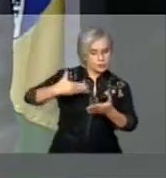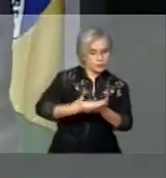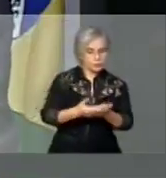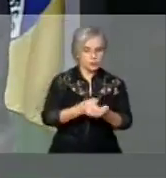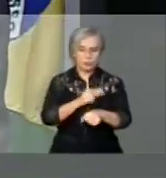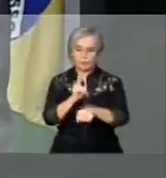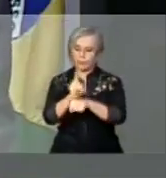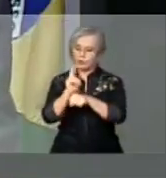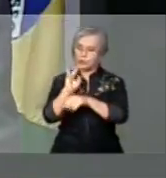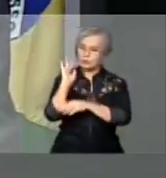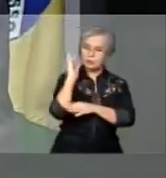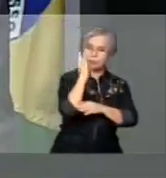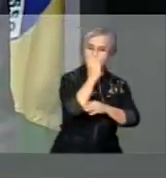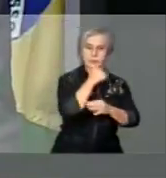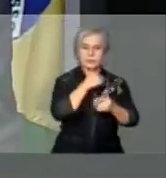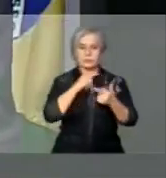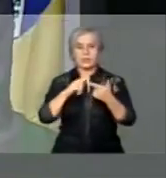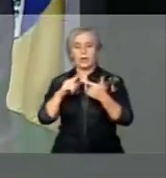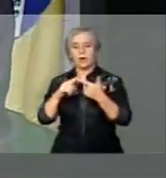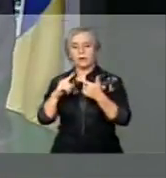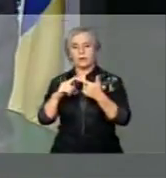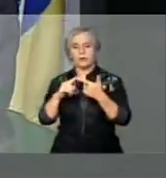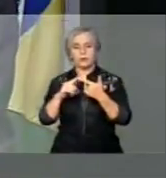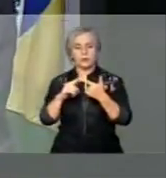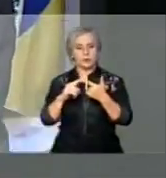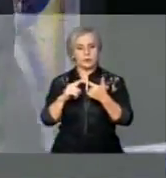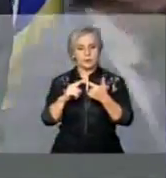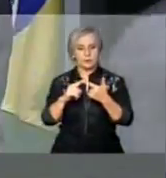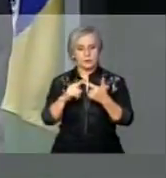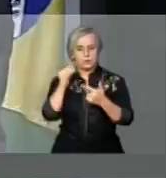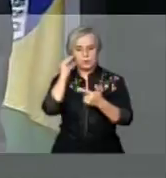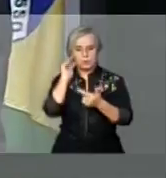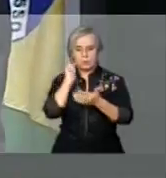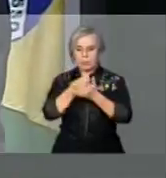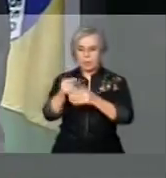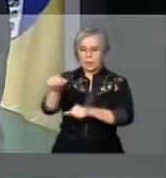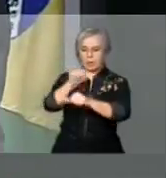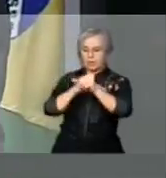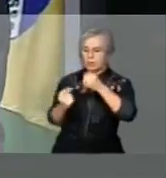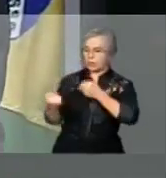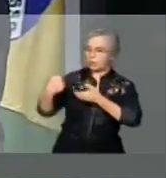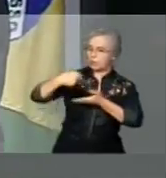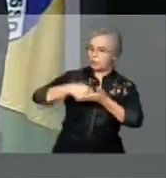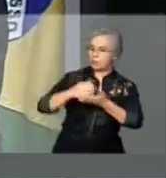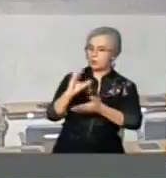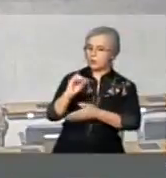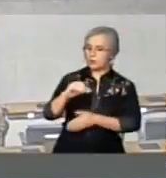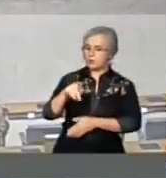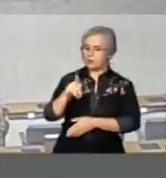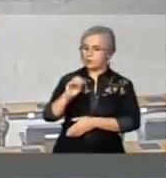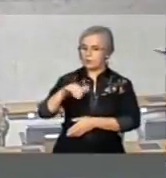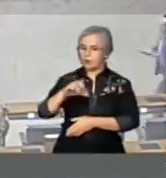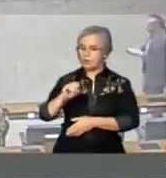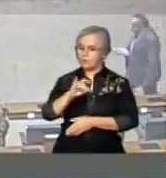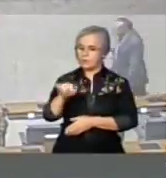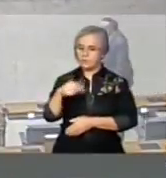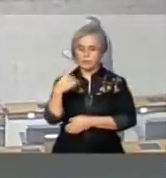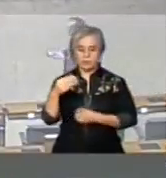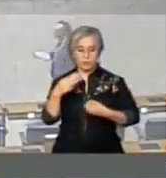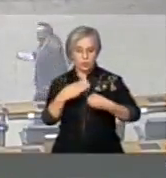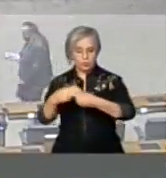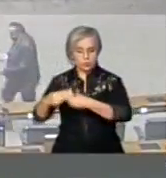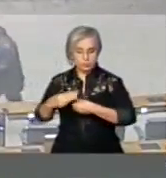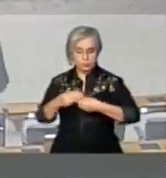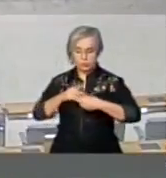proteção ambiental, as questões relativas ao CEFEM, no sentido de compensar um pouco, numa formatação melhor, os municípios que